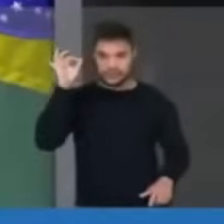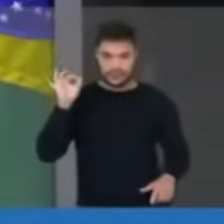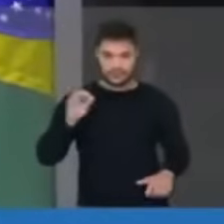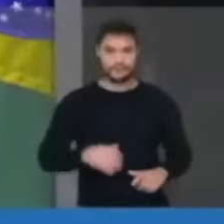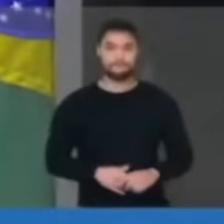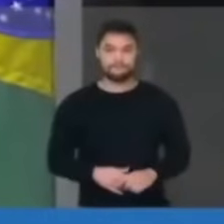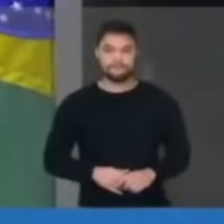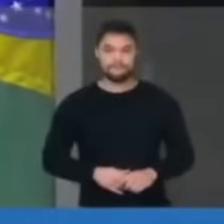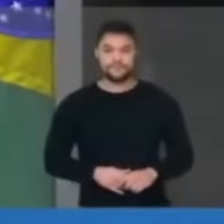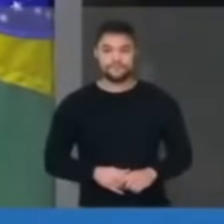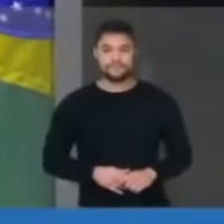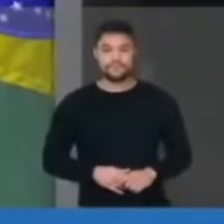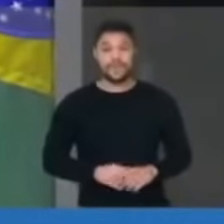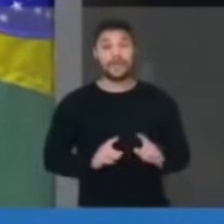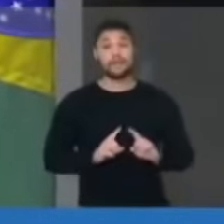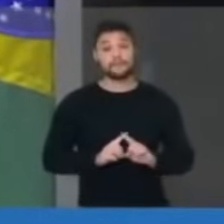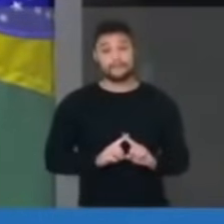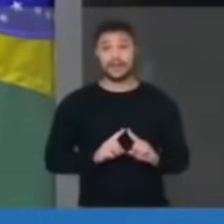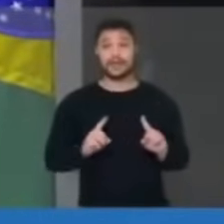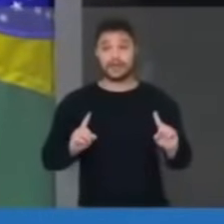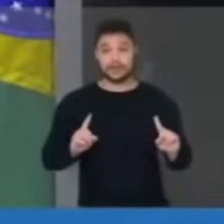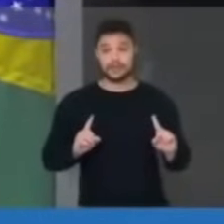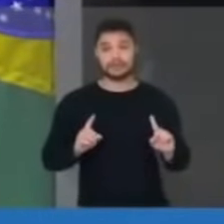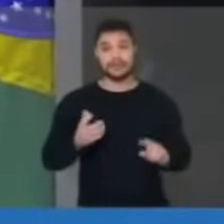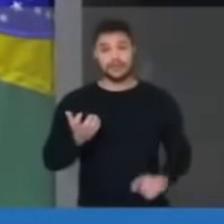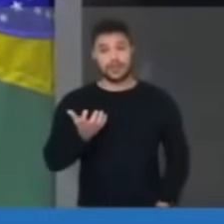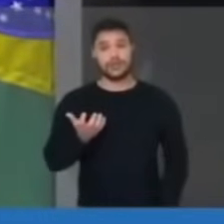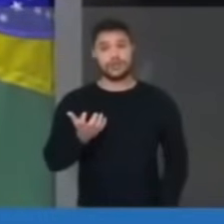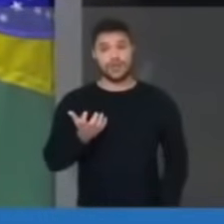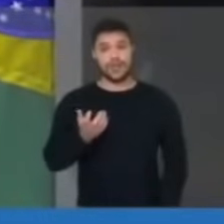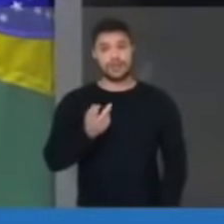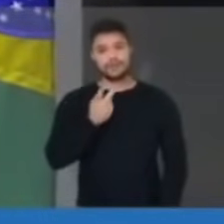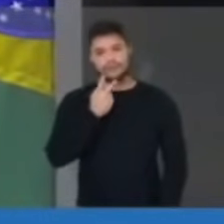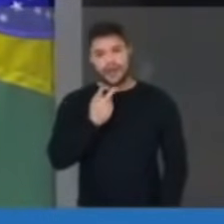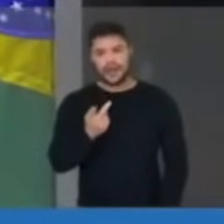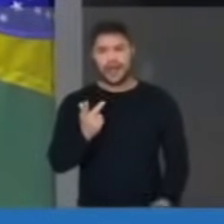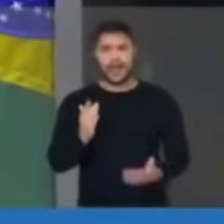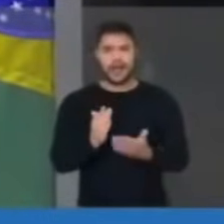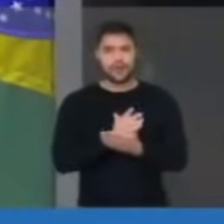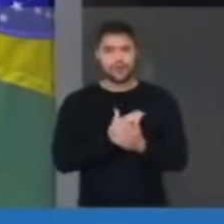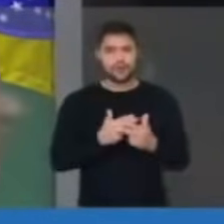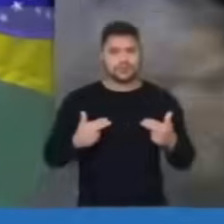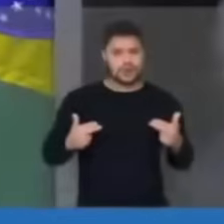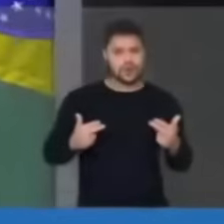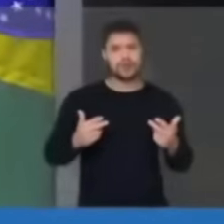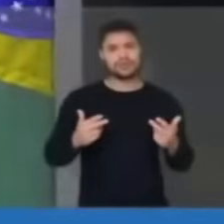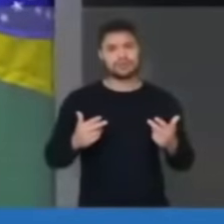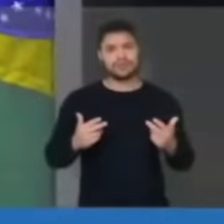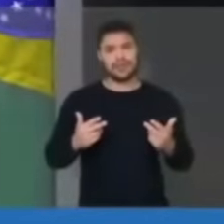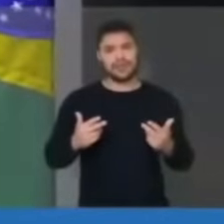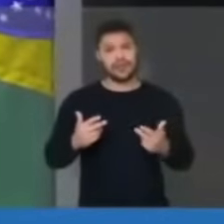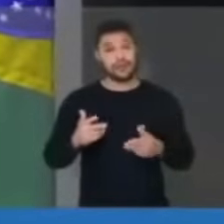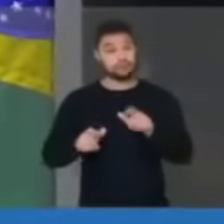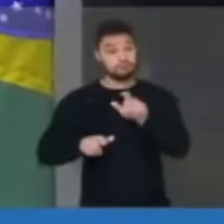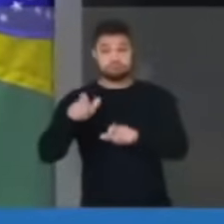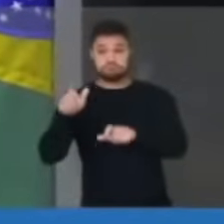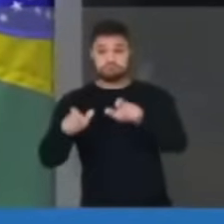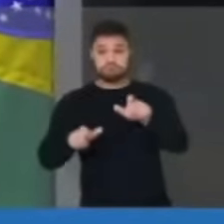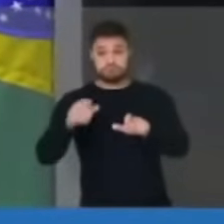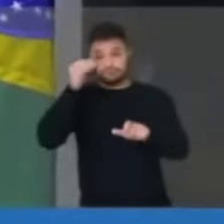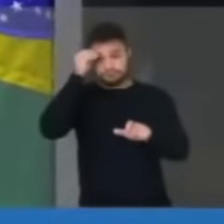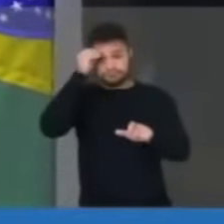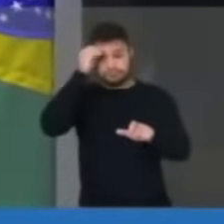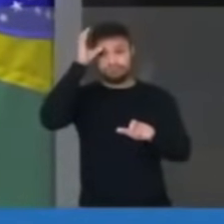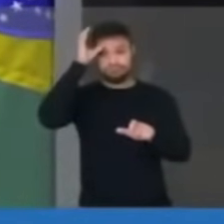Senhor presidente, colegas, eu quero devolver algumas falas que eu ouvi aqui de especialistas